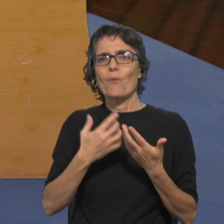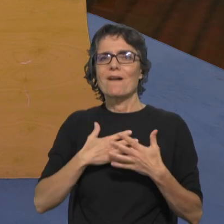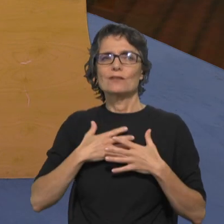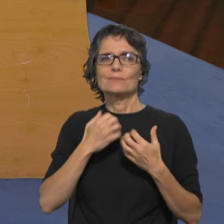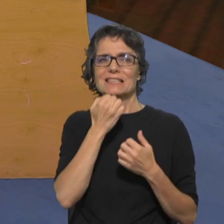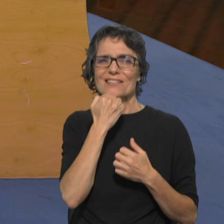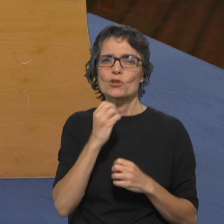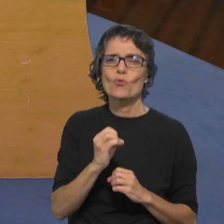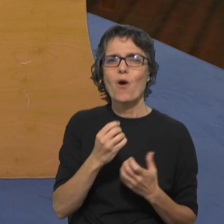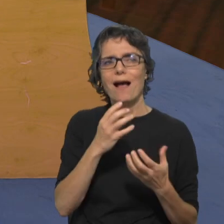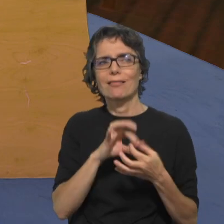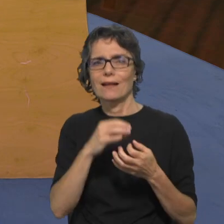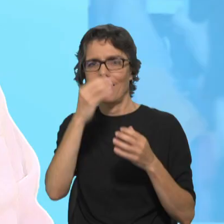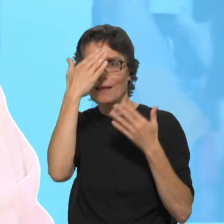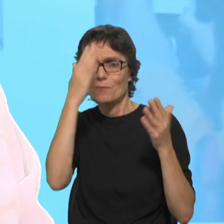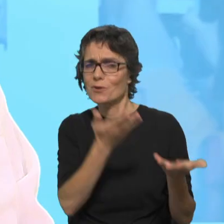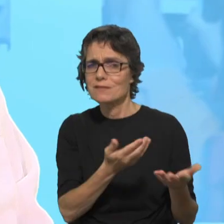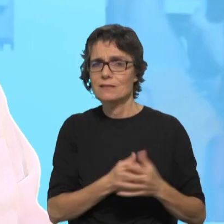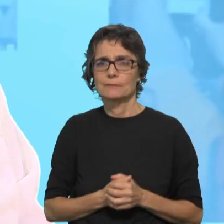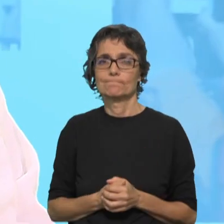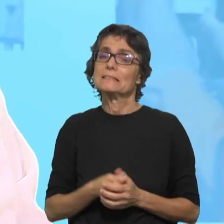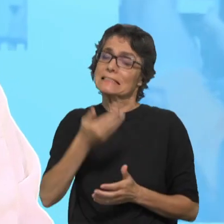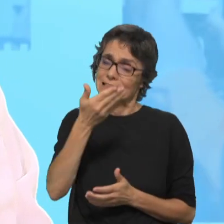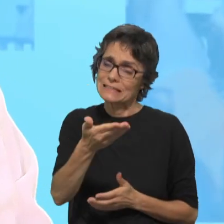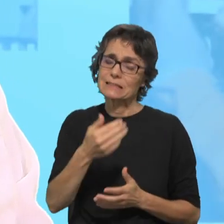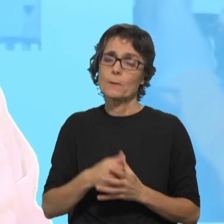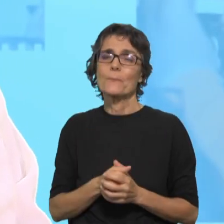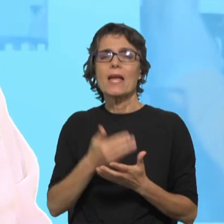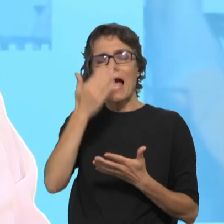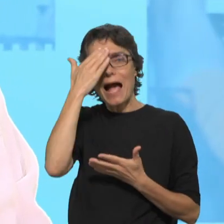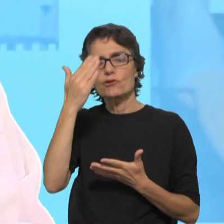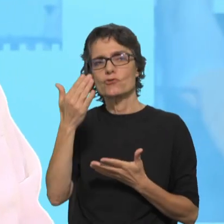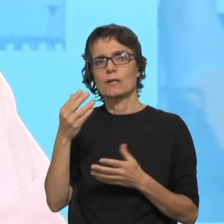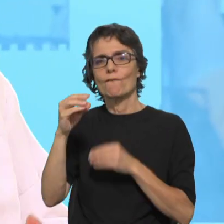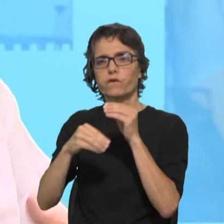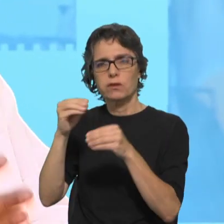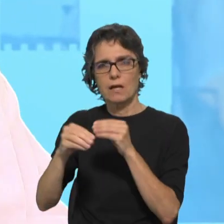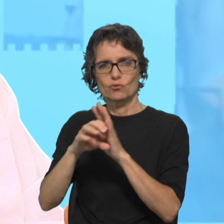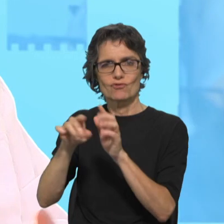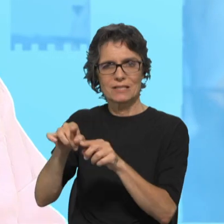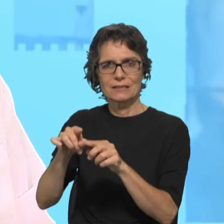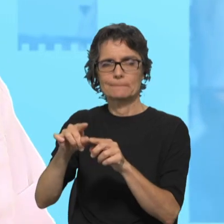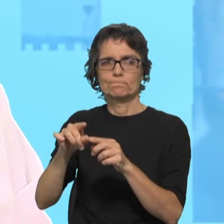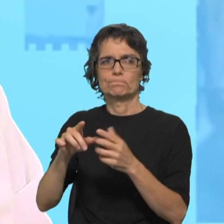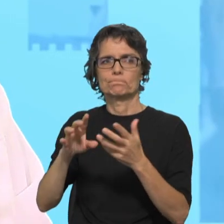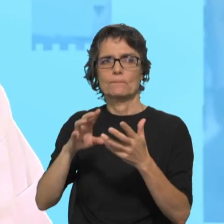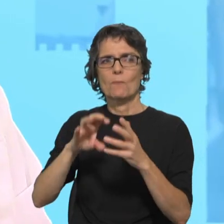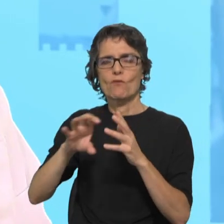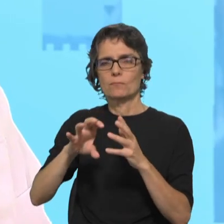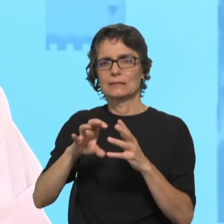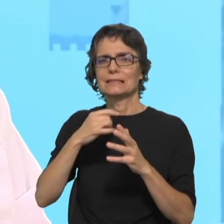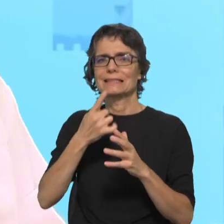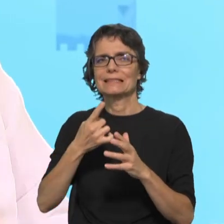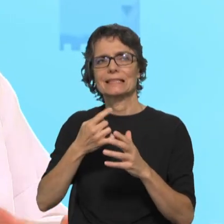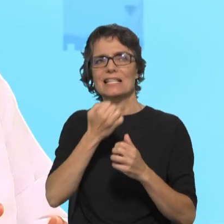Eu ia justamente falar-lhe disso. Eu acho que que esta reação não é contra a democracia, é